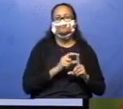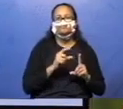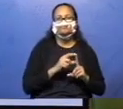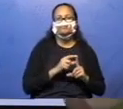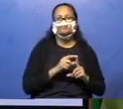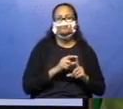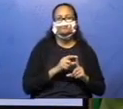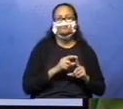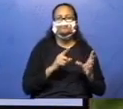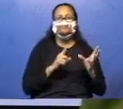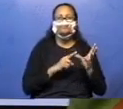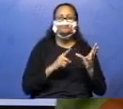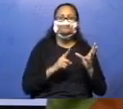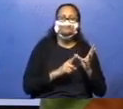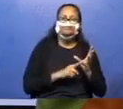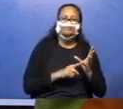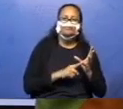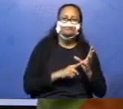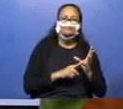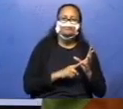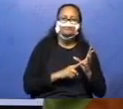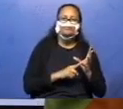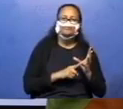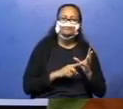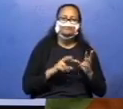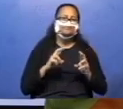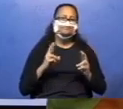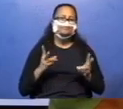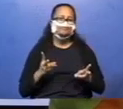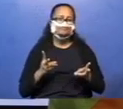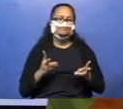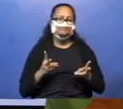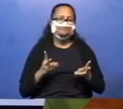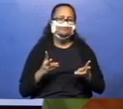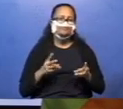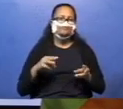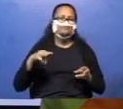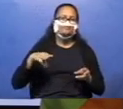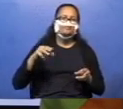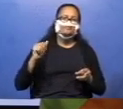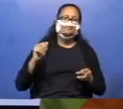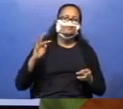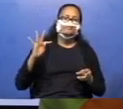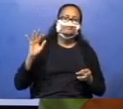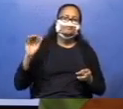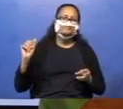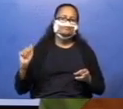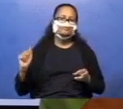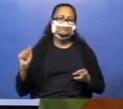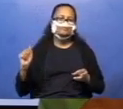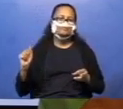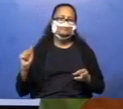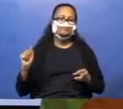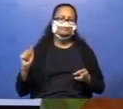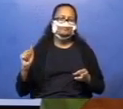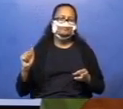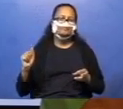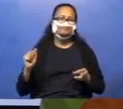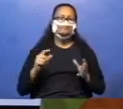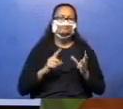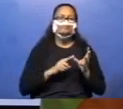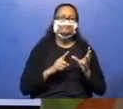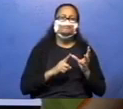vogal em destaque. Olha aqui, mata. A vogal em destaque é a vogal